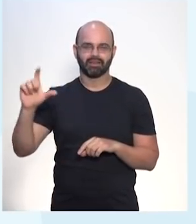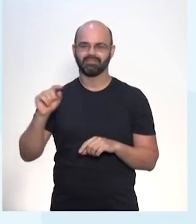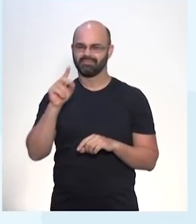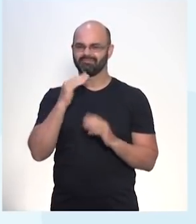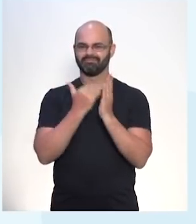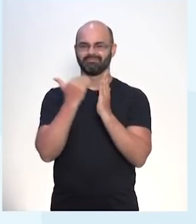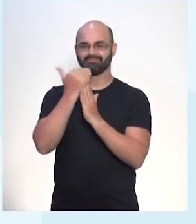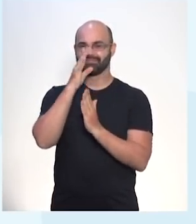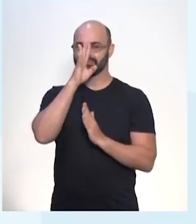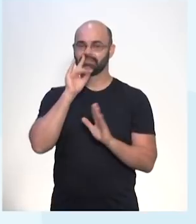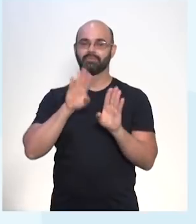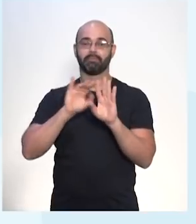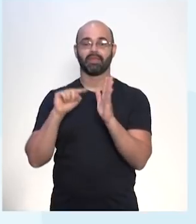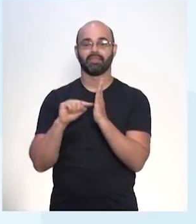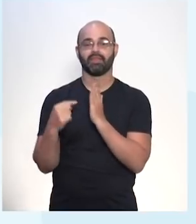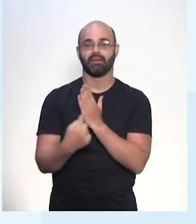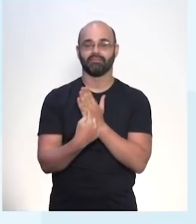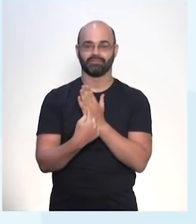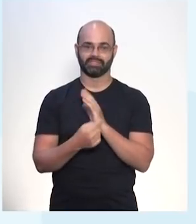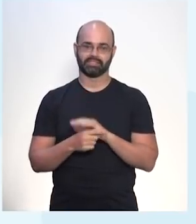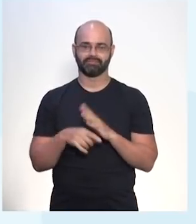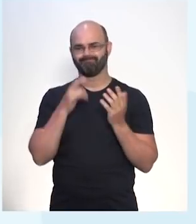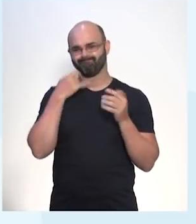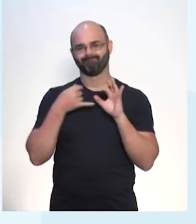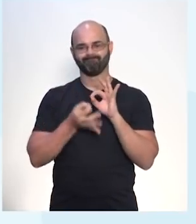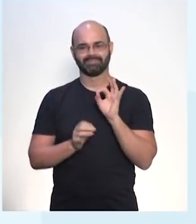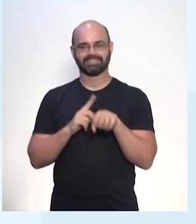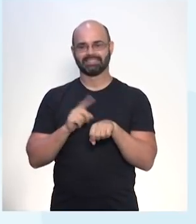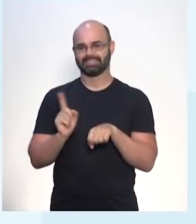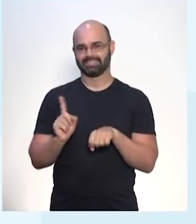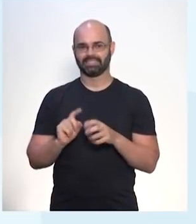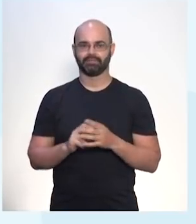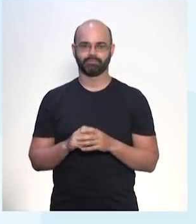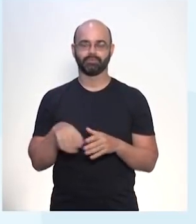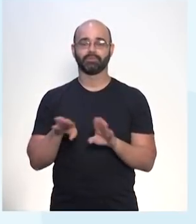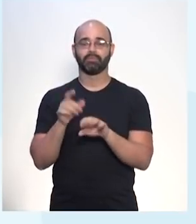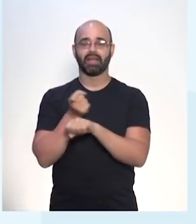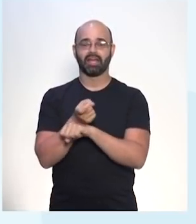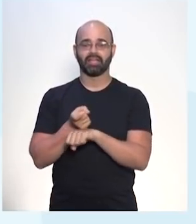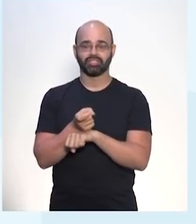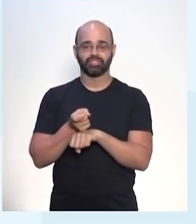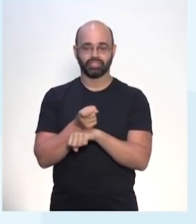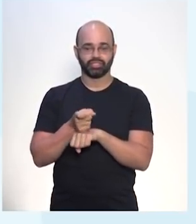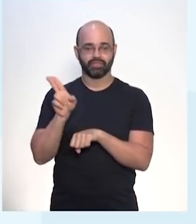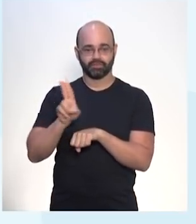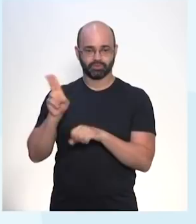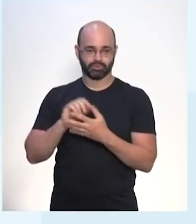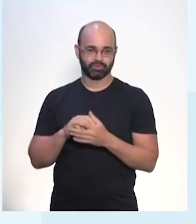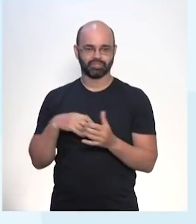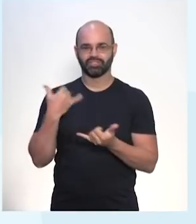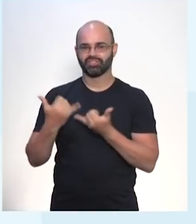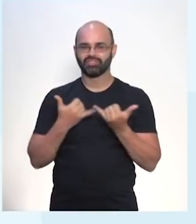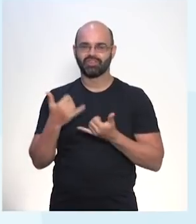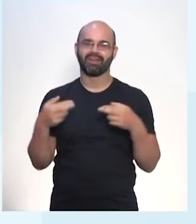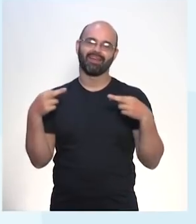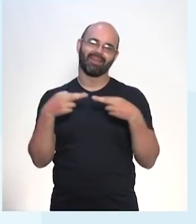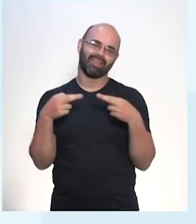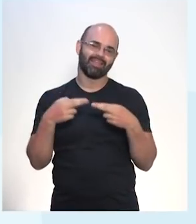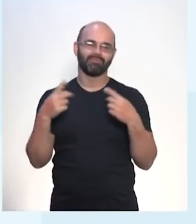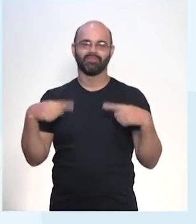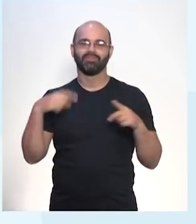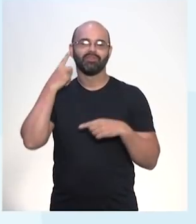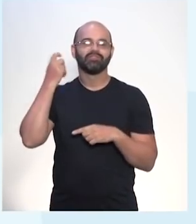metáforas. Não vai dar para desenrolar muito aqui, prof, porque não vai dar tempo. Uso de adjetivos, jogos de som, rima,